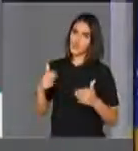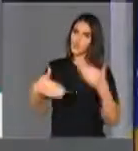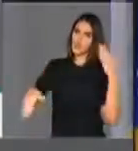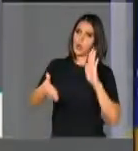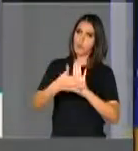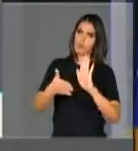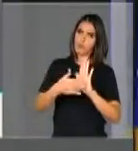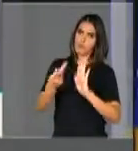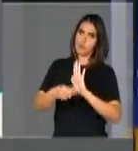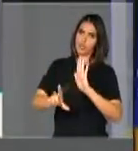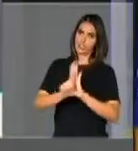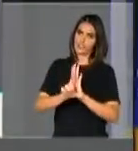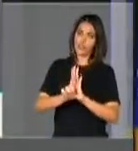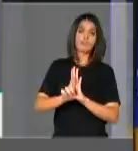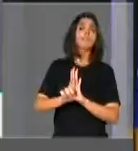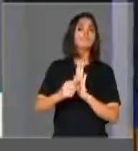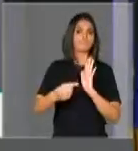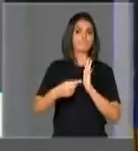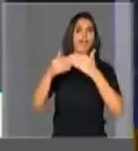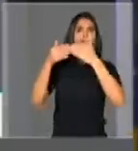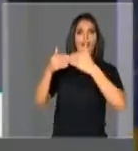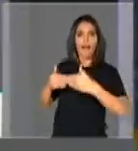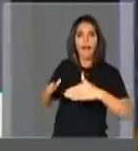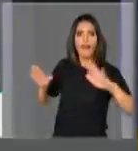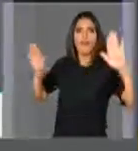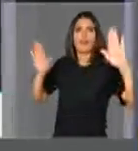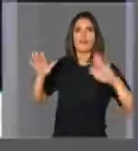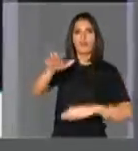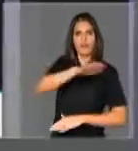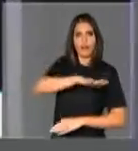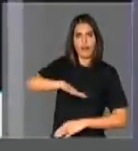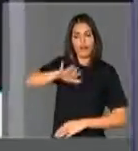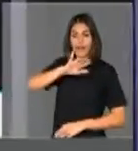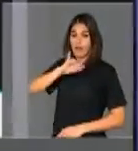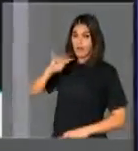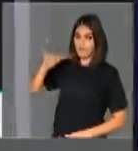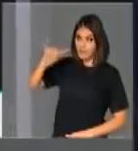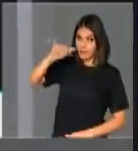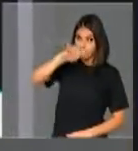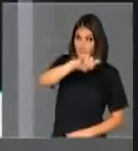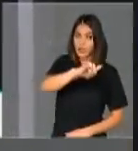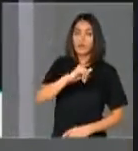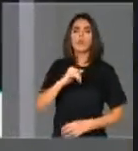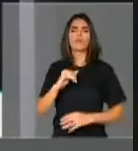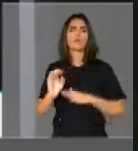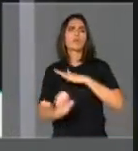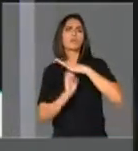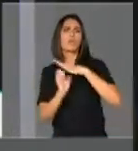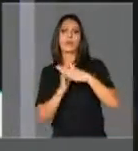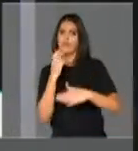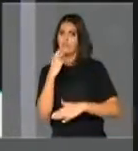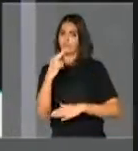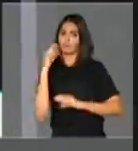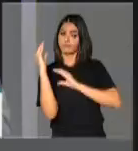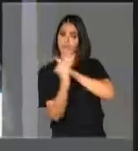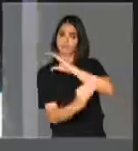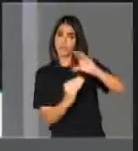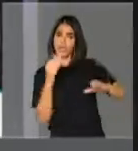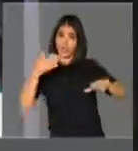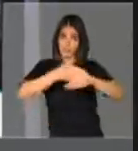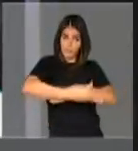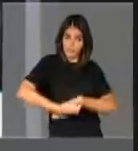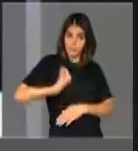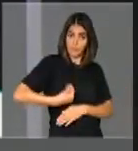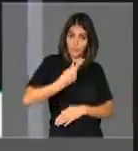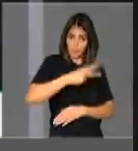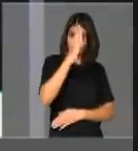contrário a esse projeto de lei que abre o mercado da aviação para que empresas estrangeiras possam